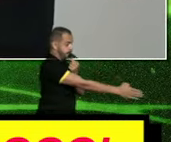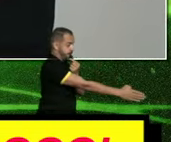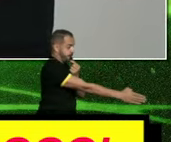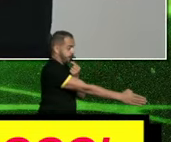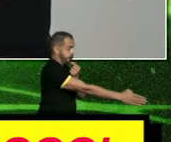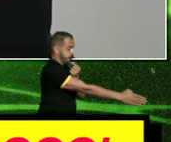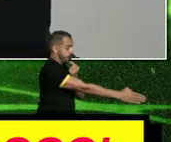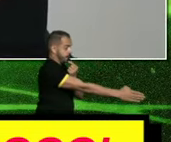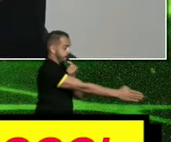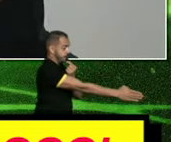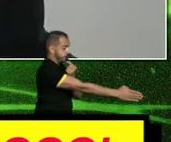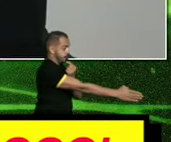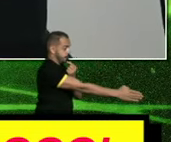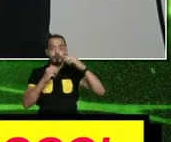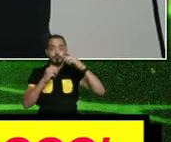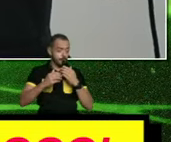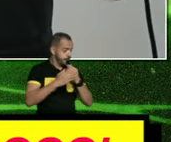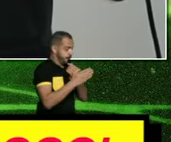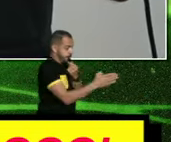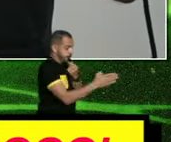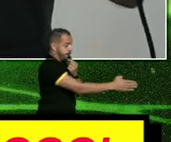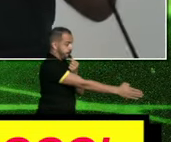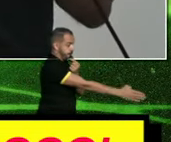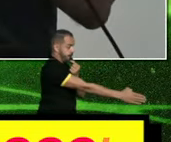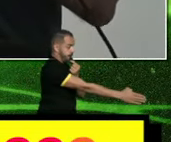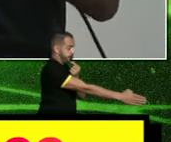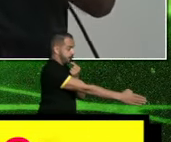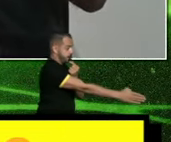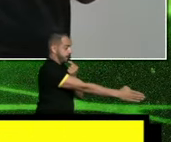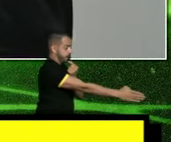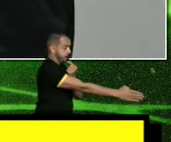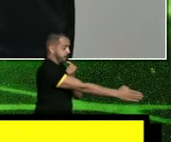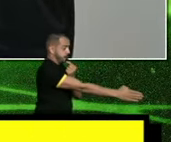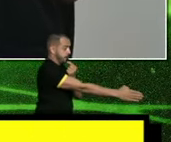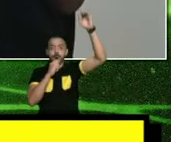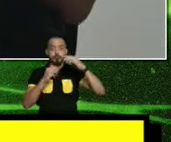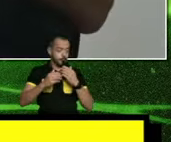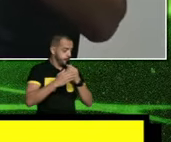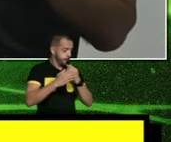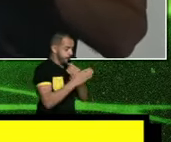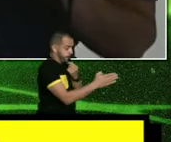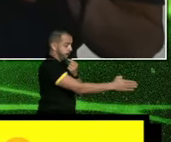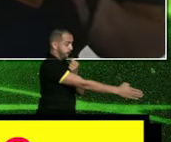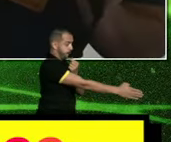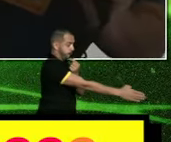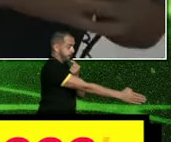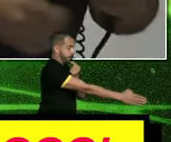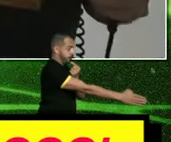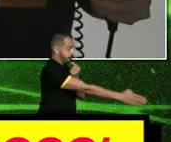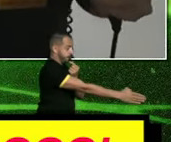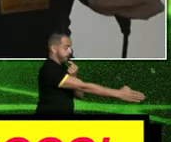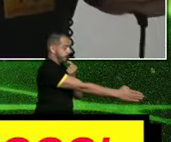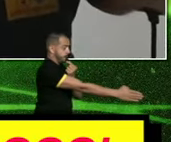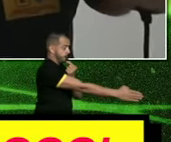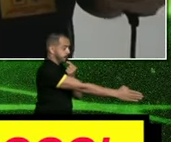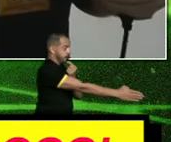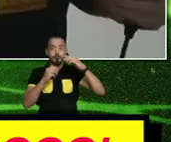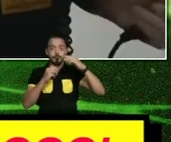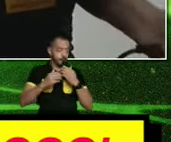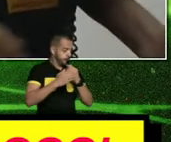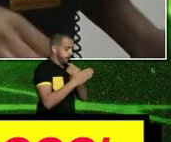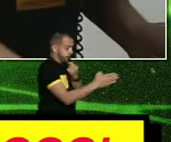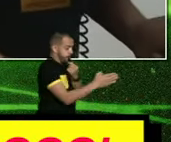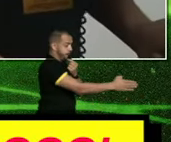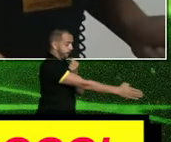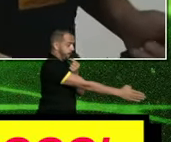jogo aqui na Arena MRV Aí sim em espo Tito Azul